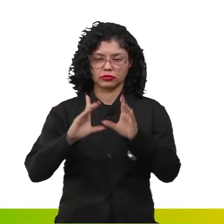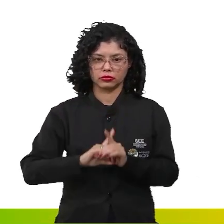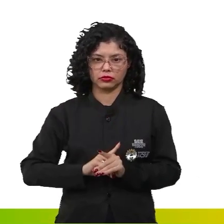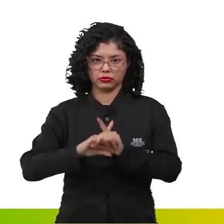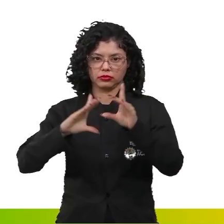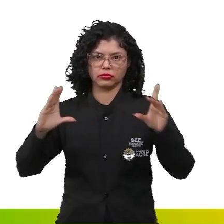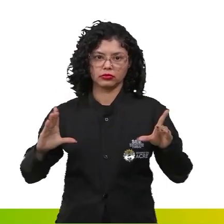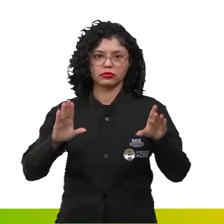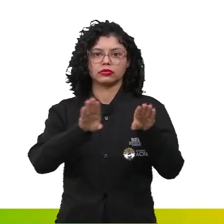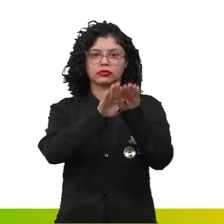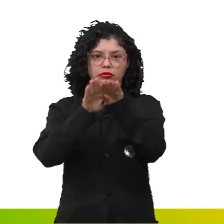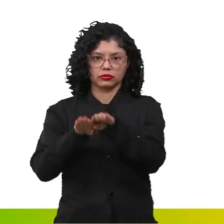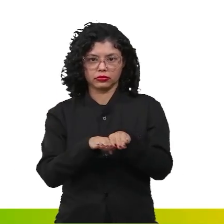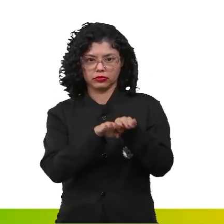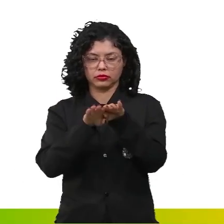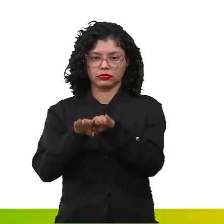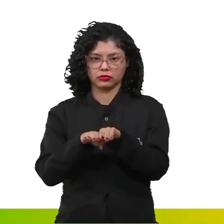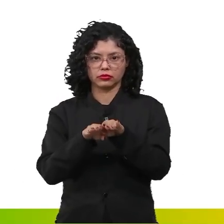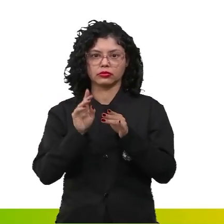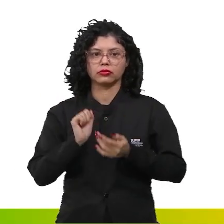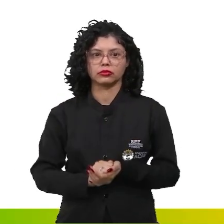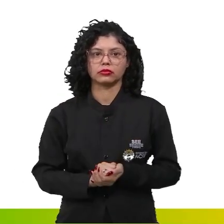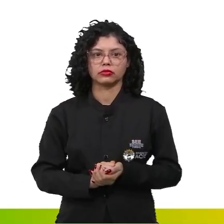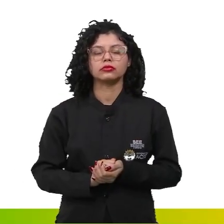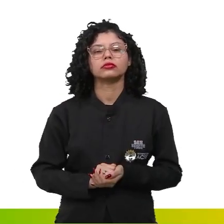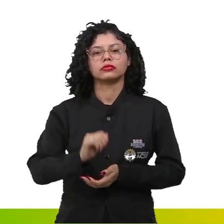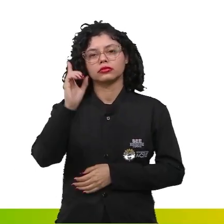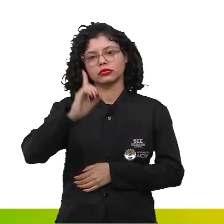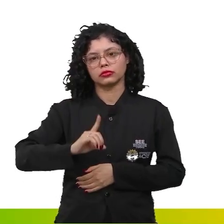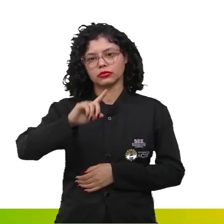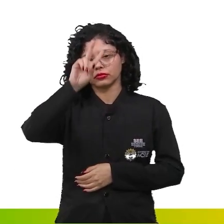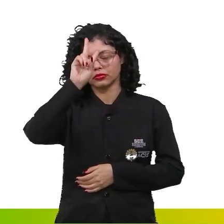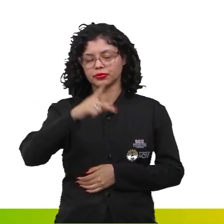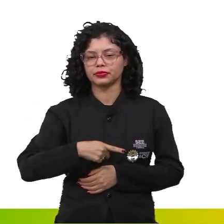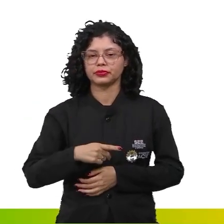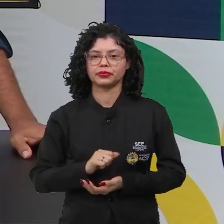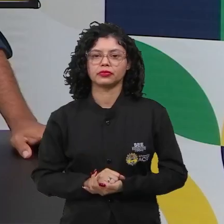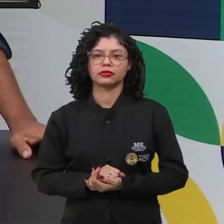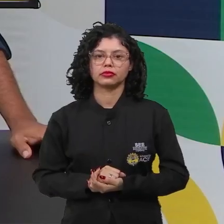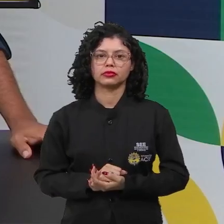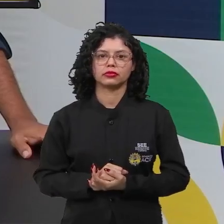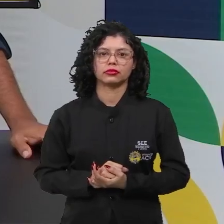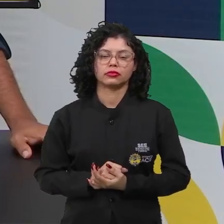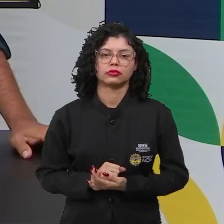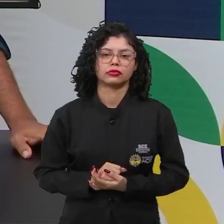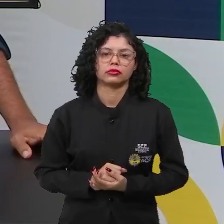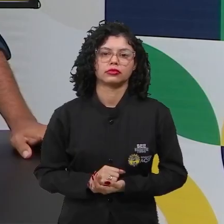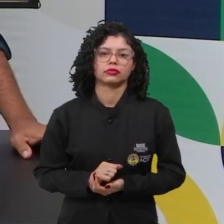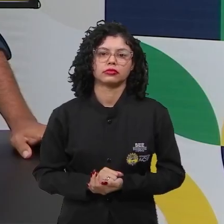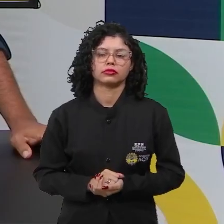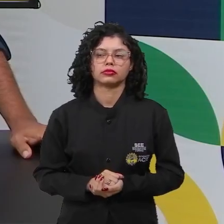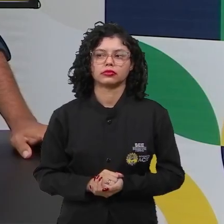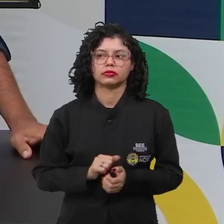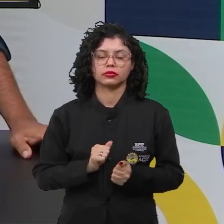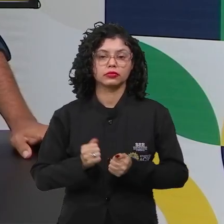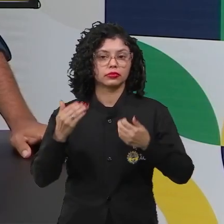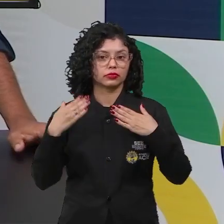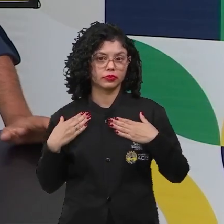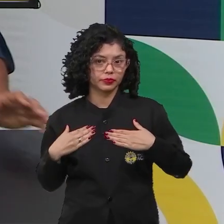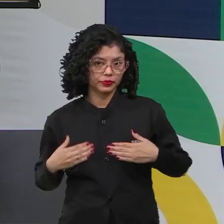social, alinhada à democracia, igualdade e à promoção dos direitos humanos. Então veja que por meio do